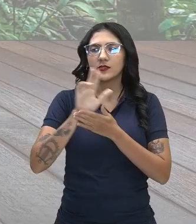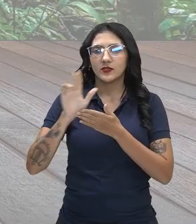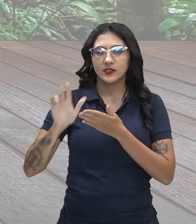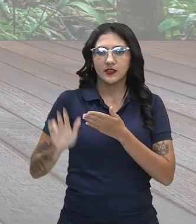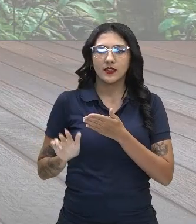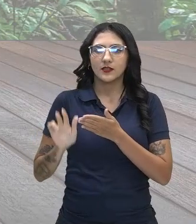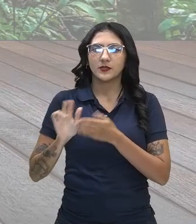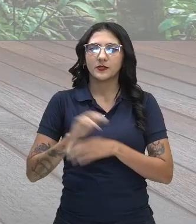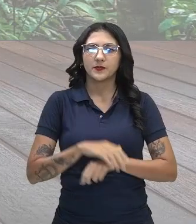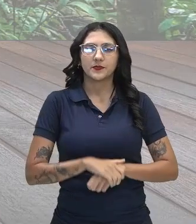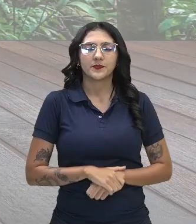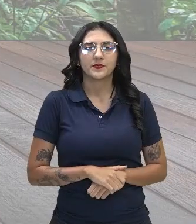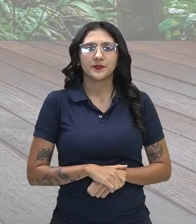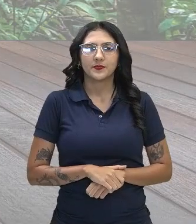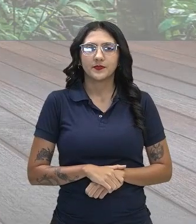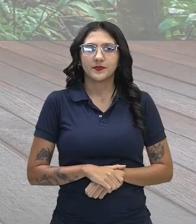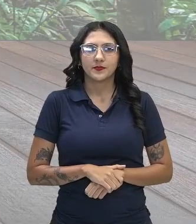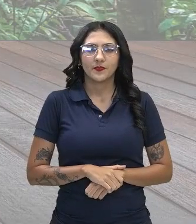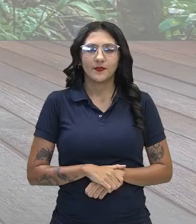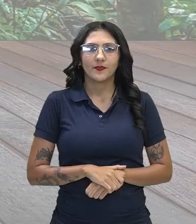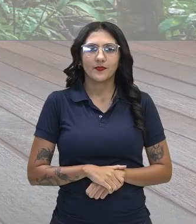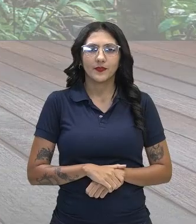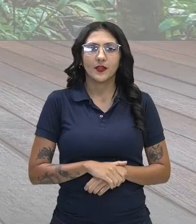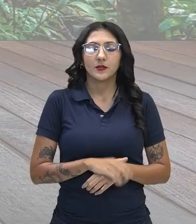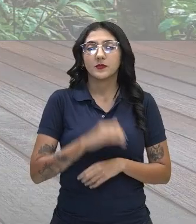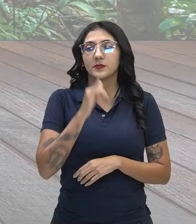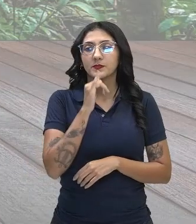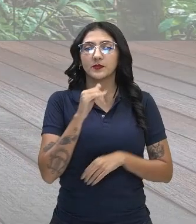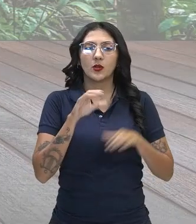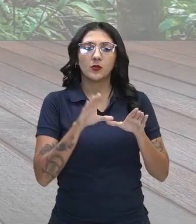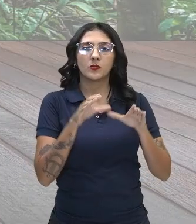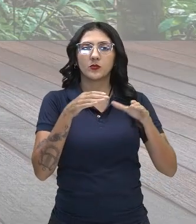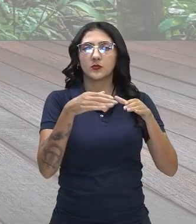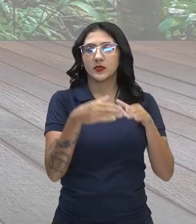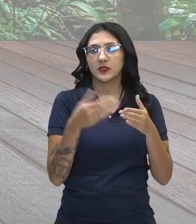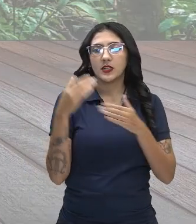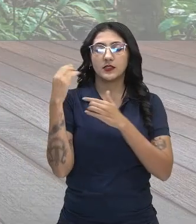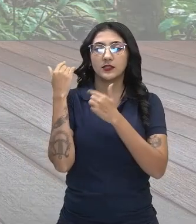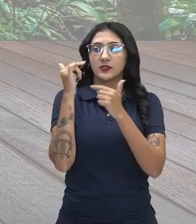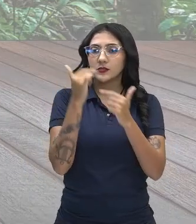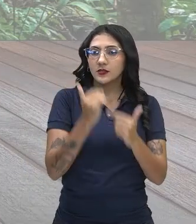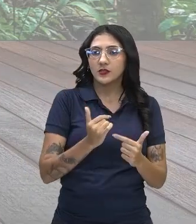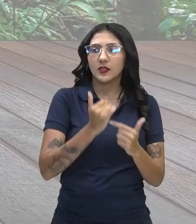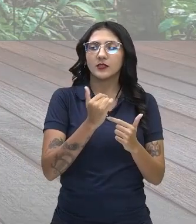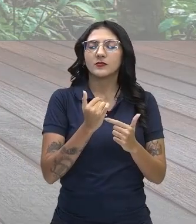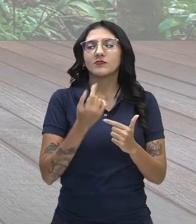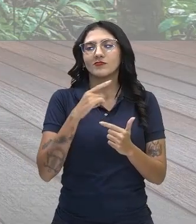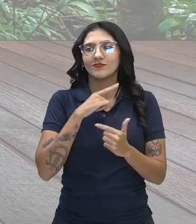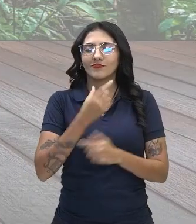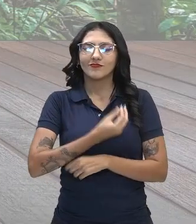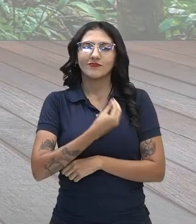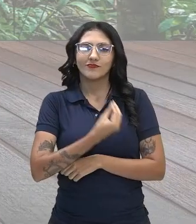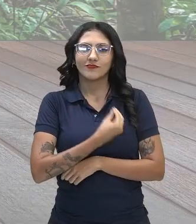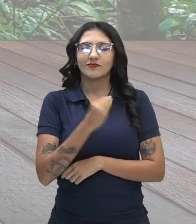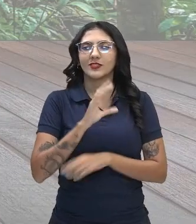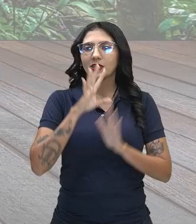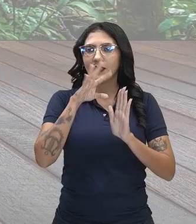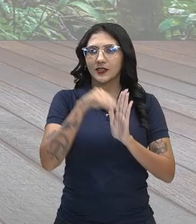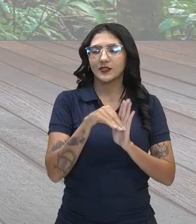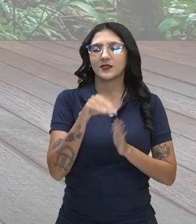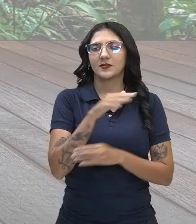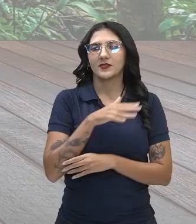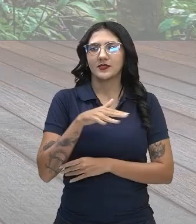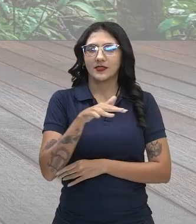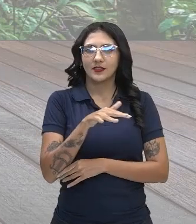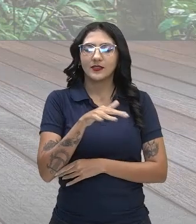biodiversidade. E isso vem através do quê? De comunidades tradicionais que acabam vivendo nela, né, professora Shirley?